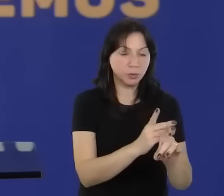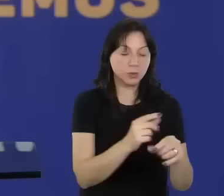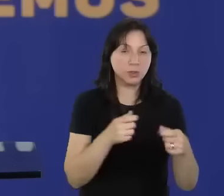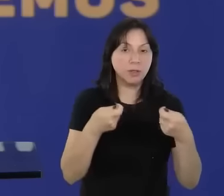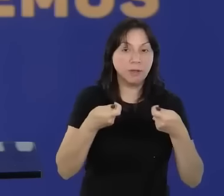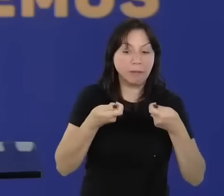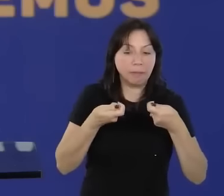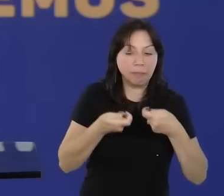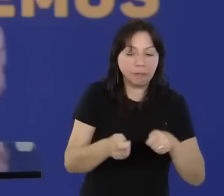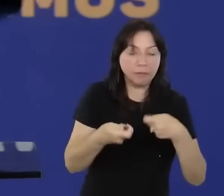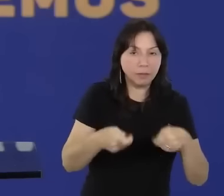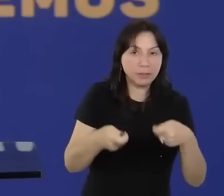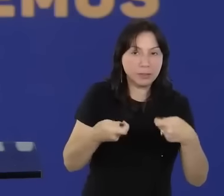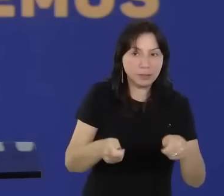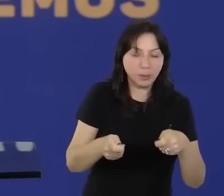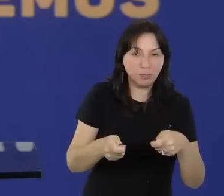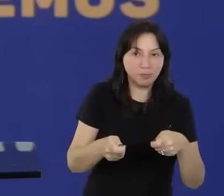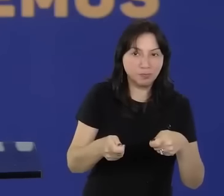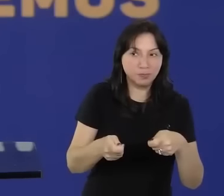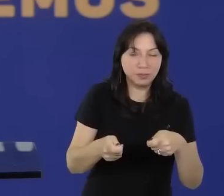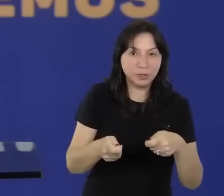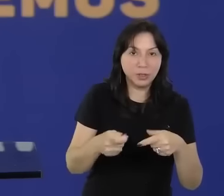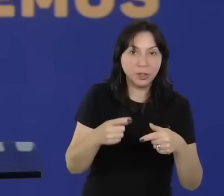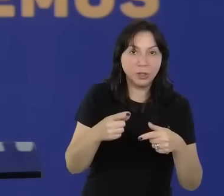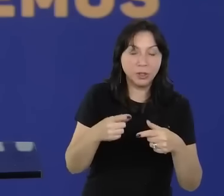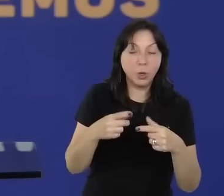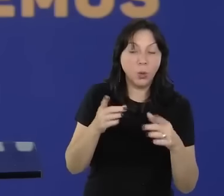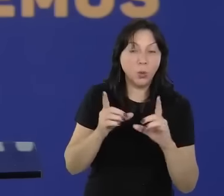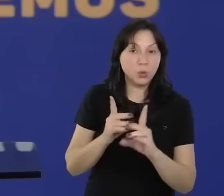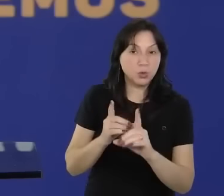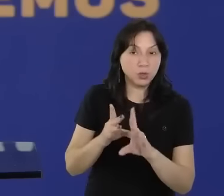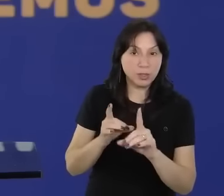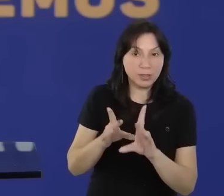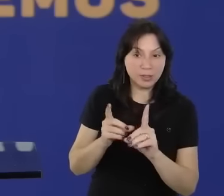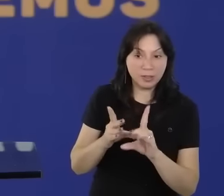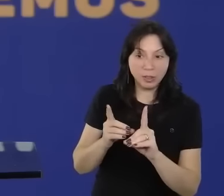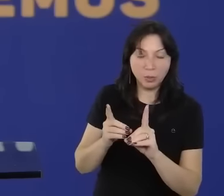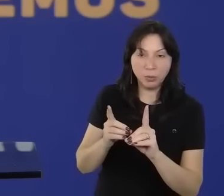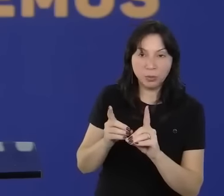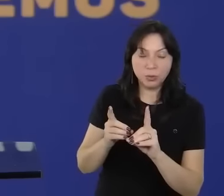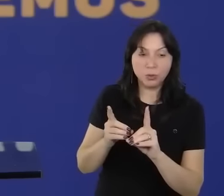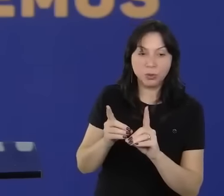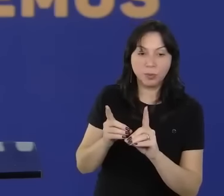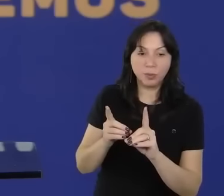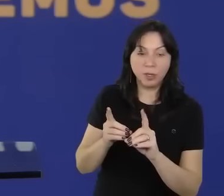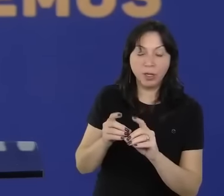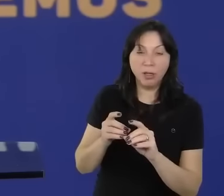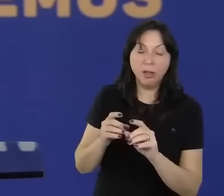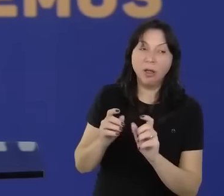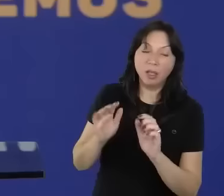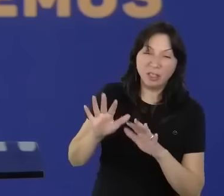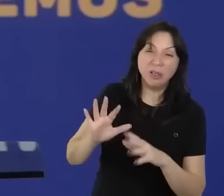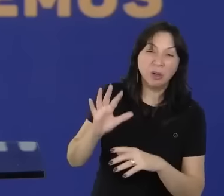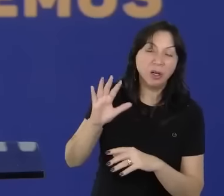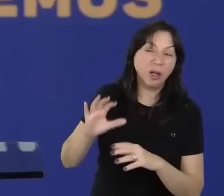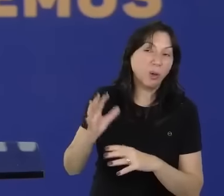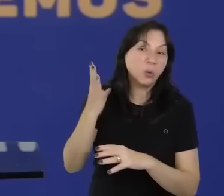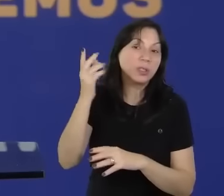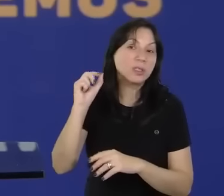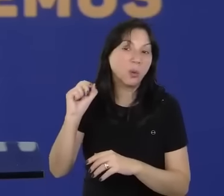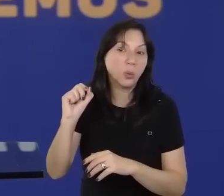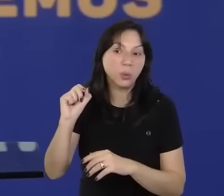teológica ele está poupando os discípulos de serem influenciados e seduzidos por